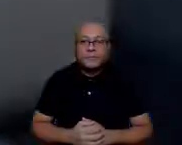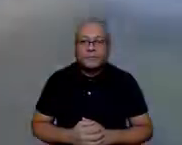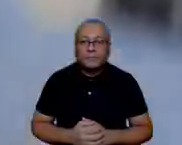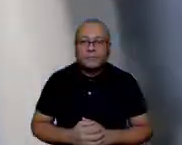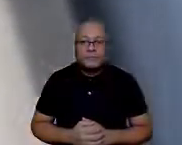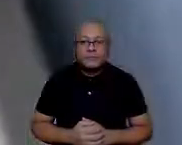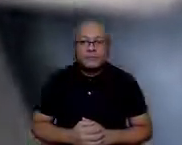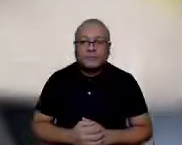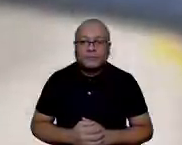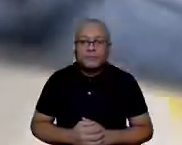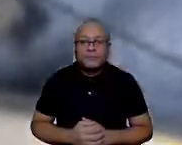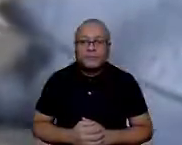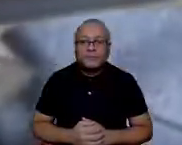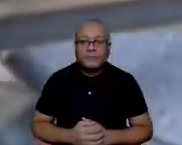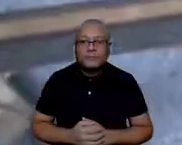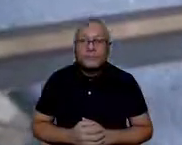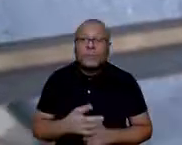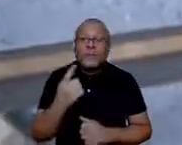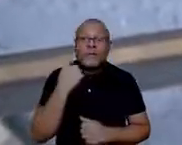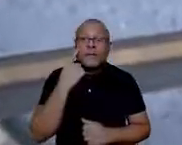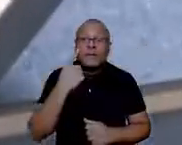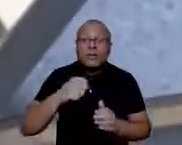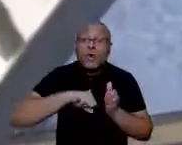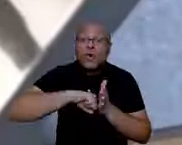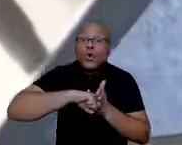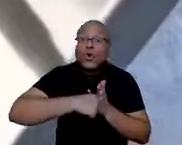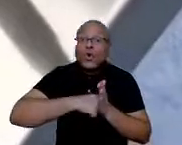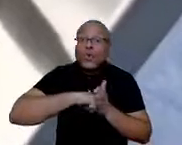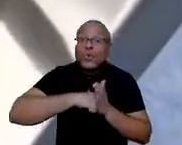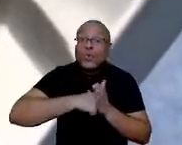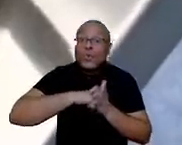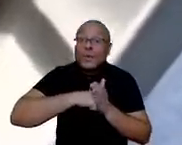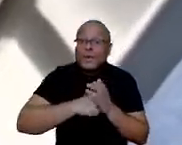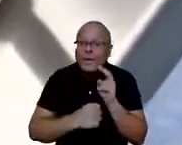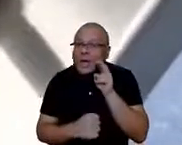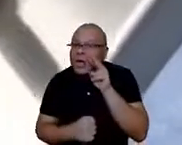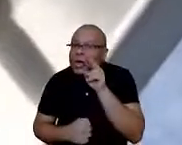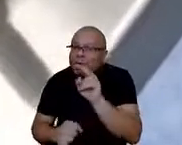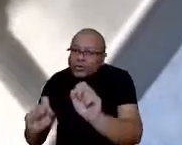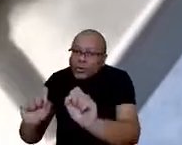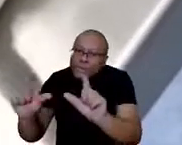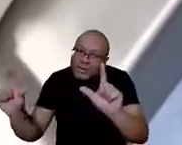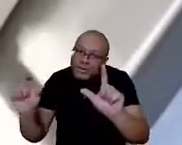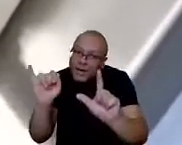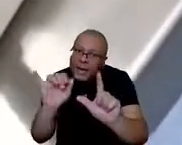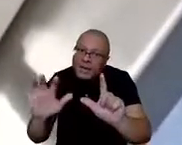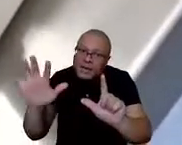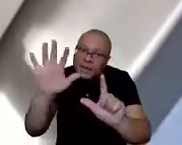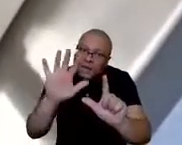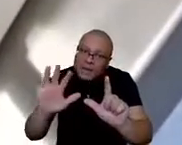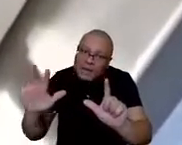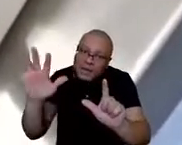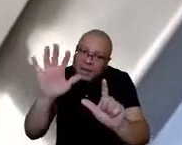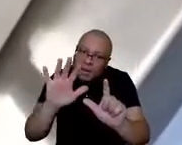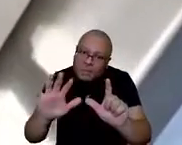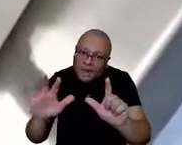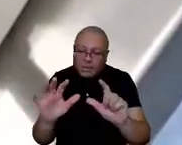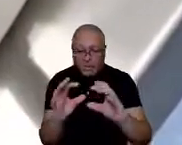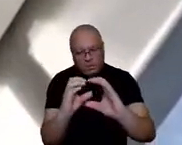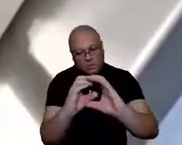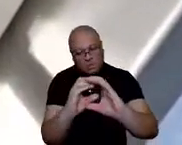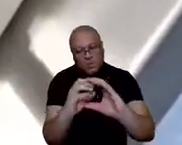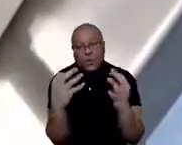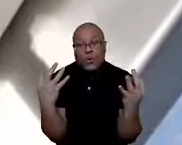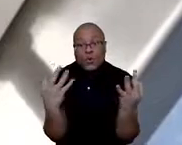Então, a gente vai fazendo o bloqueio, ó. Ao mesmo tempo que eu estou vendo a projeção na imagem, fazendo o círculo perfeito, eu faço o bloqueio